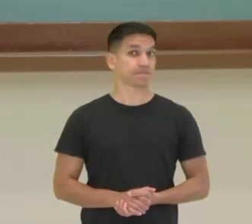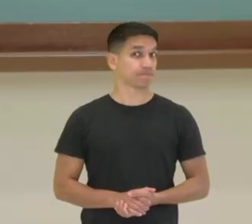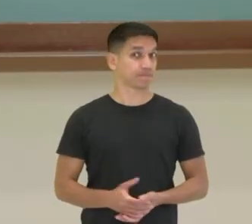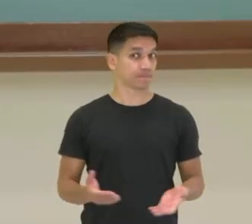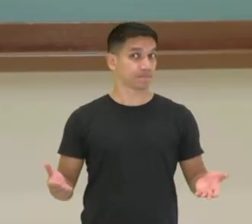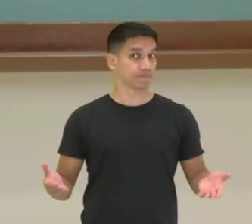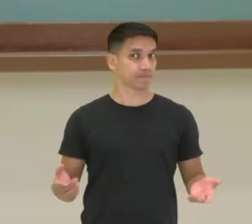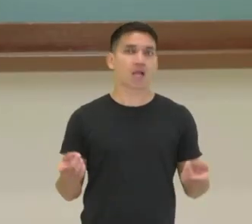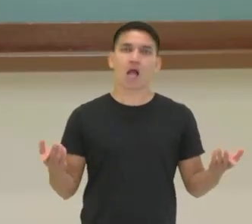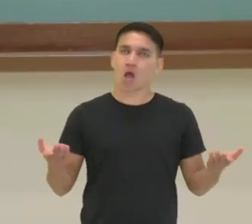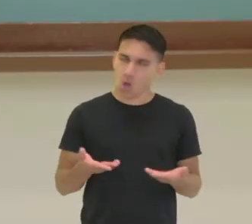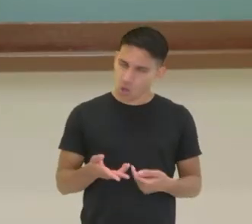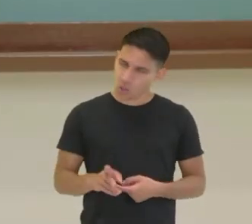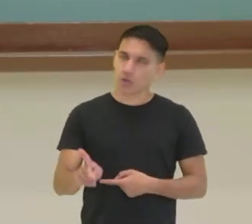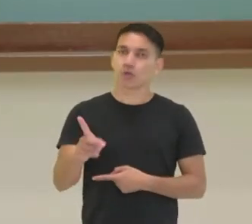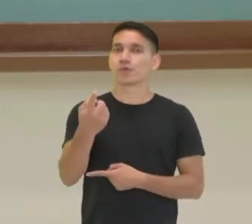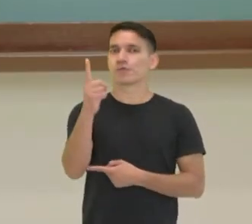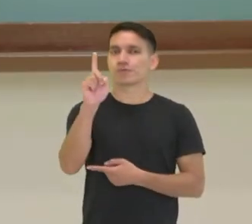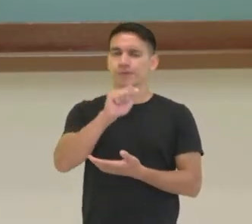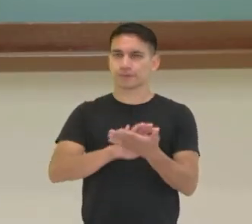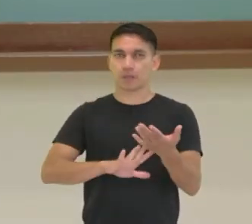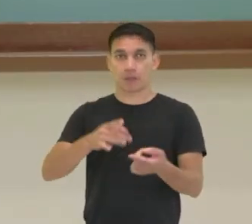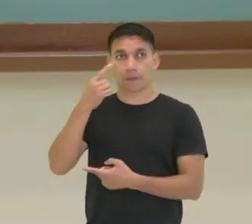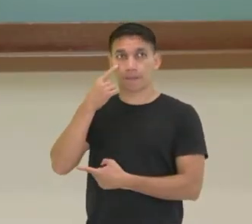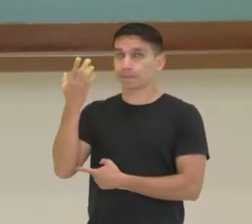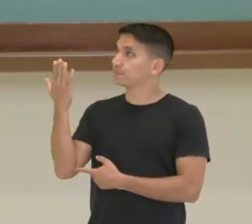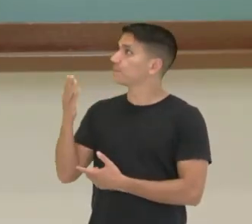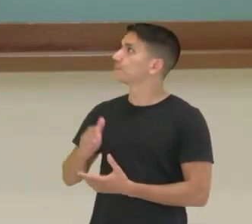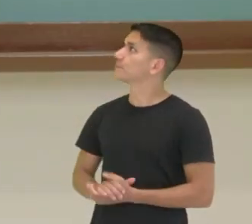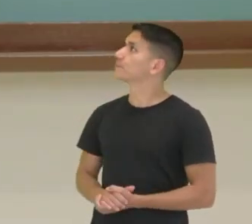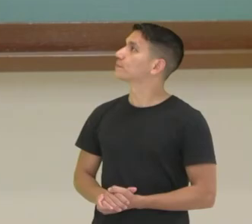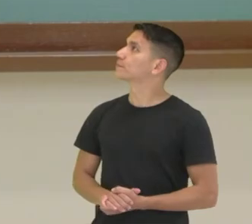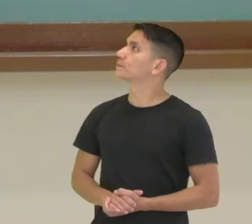E agora a gente vai fazer um último exercício, dá uma olhada.